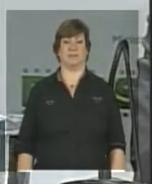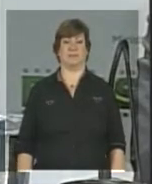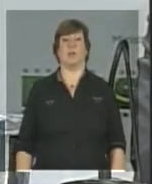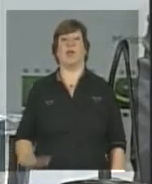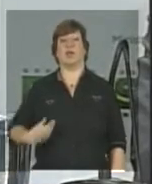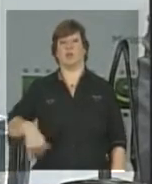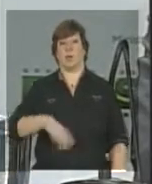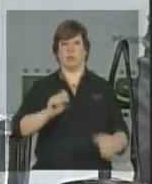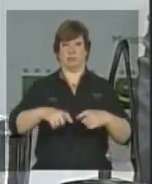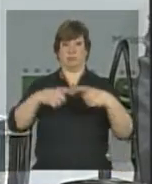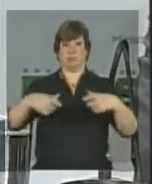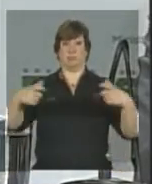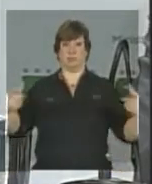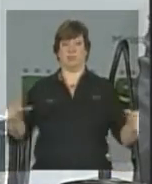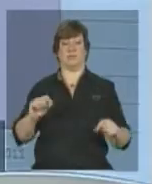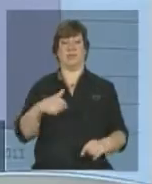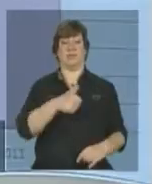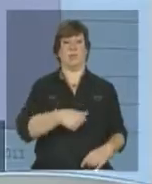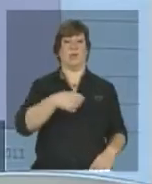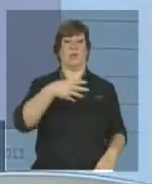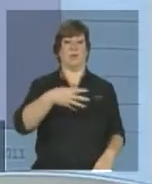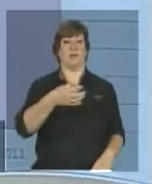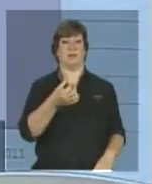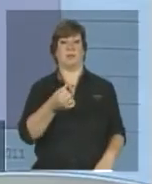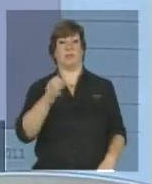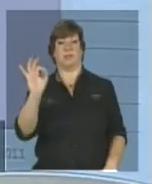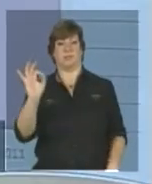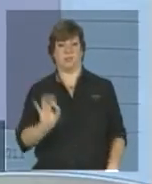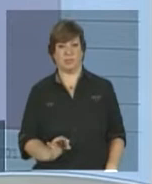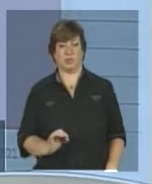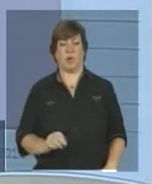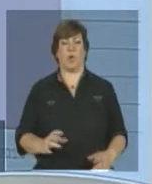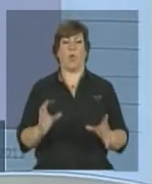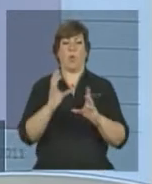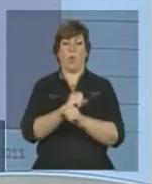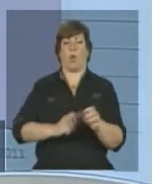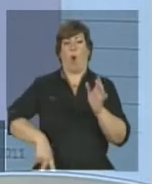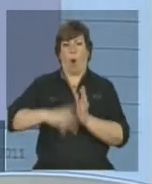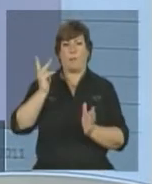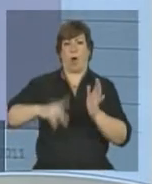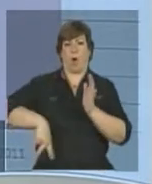Nós crescemos, portanto, em 146% em 10 anos o número de cirurgias.